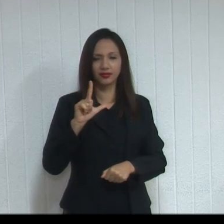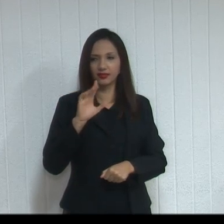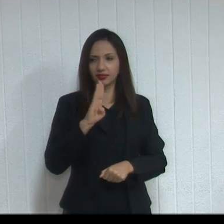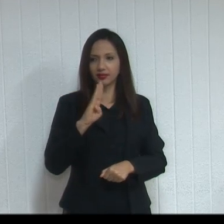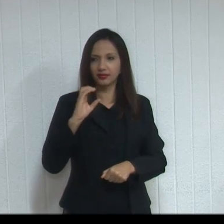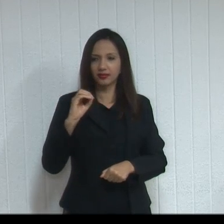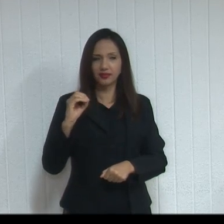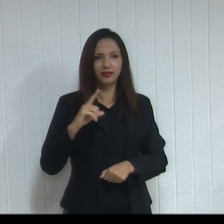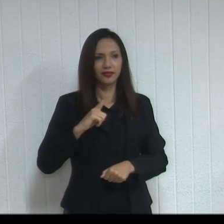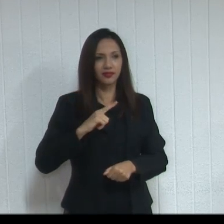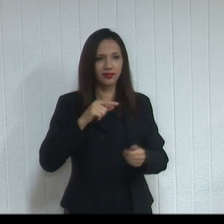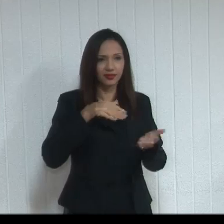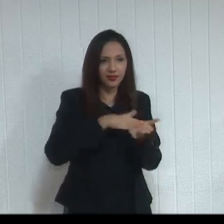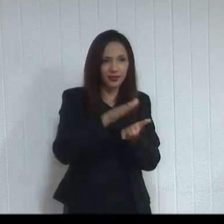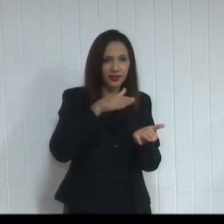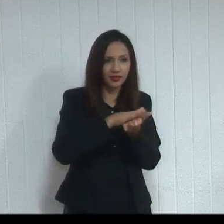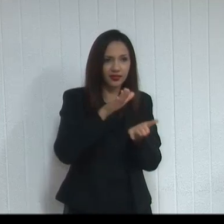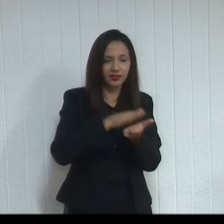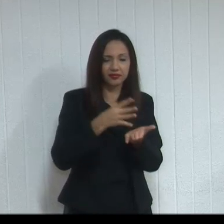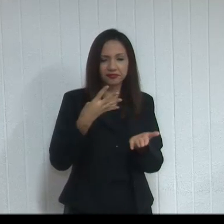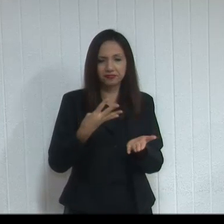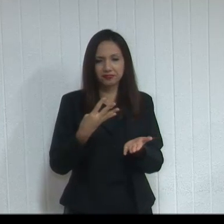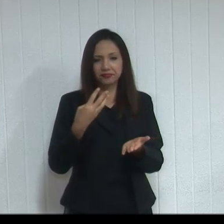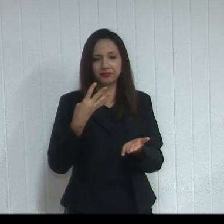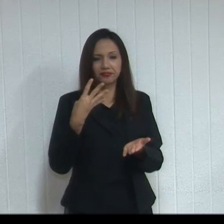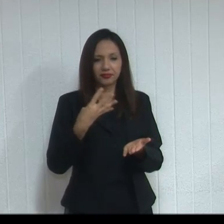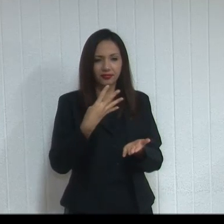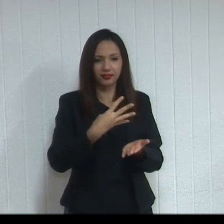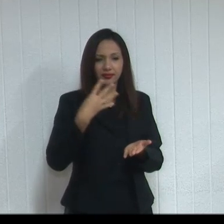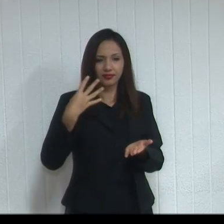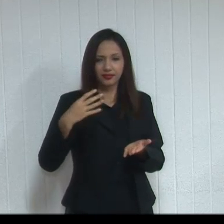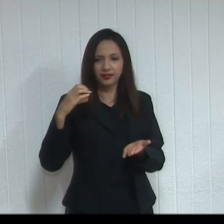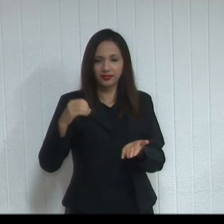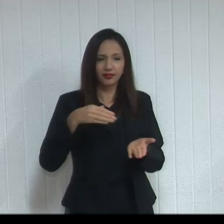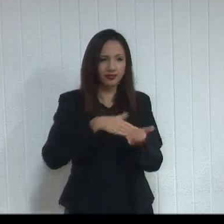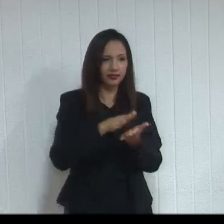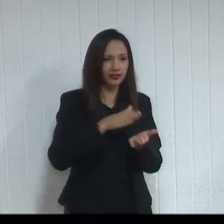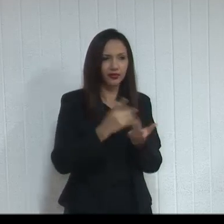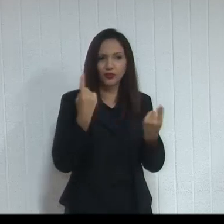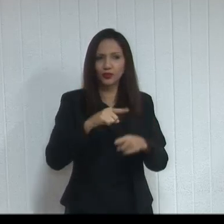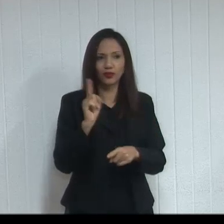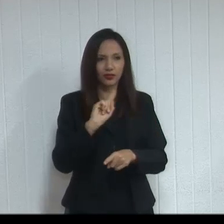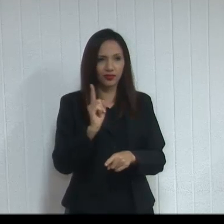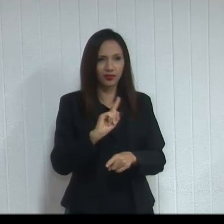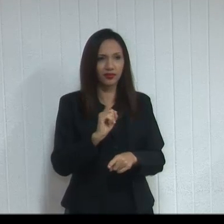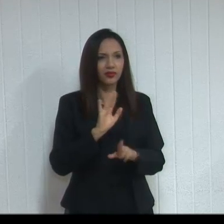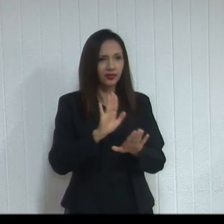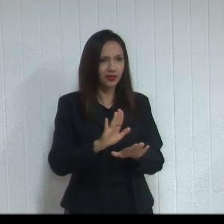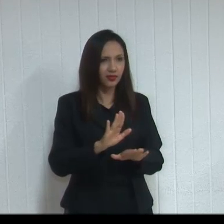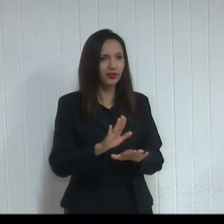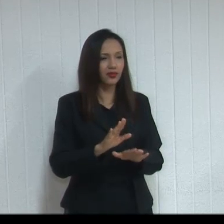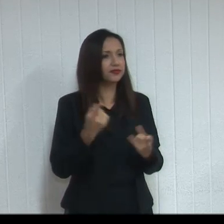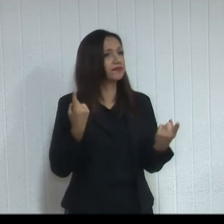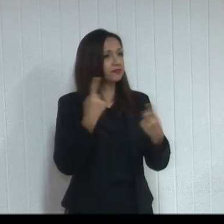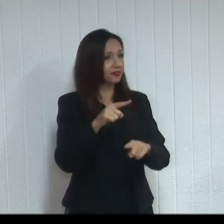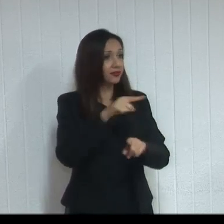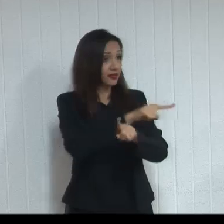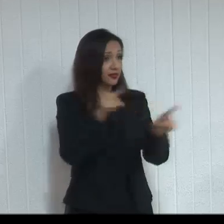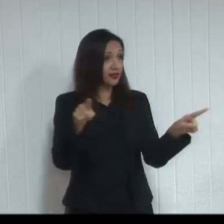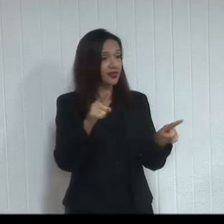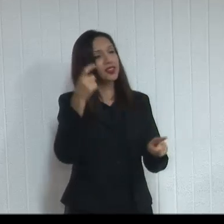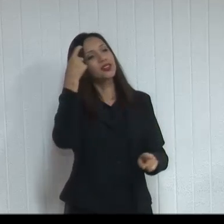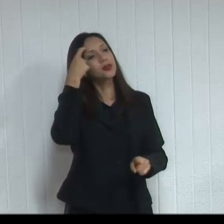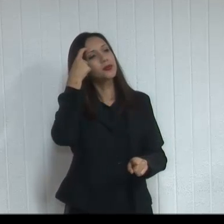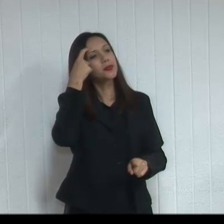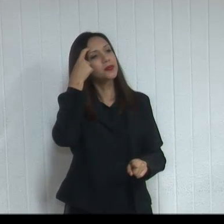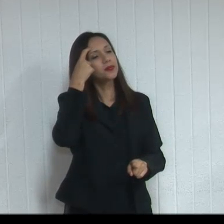cerca de 440 páginas. E eu não sou contra a impressão, mas eu faço um desafio para que a gente